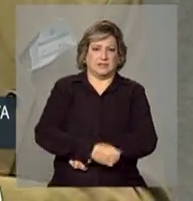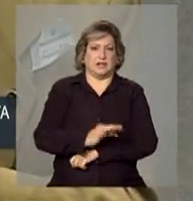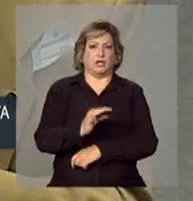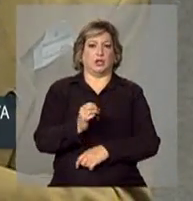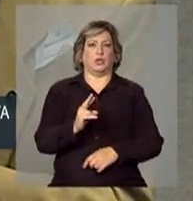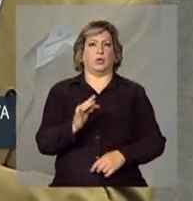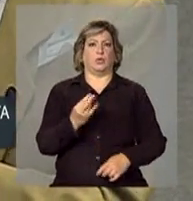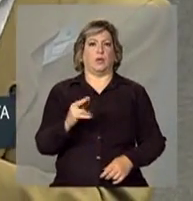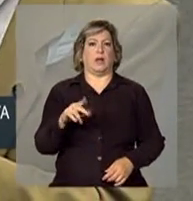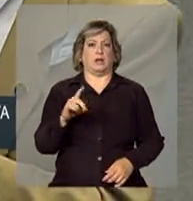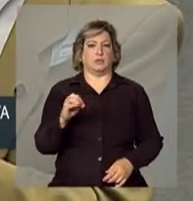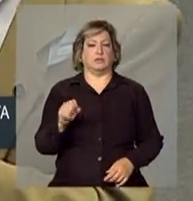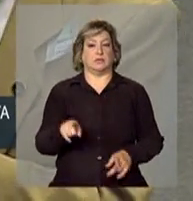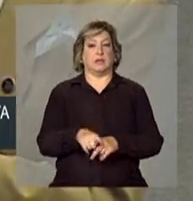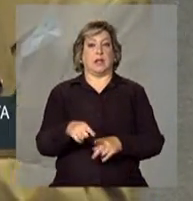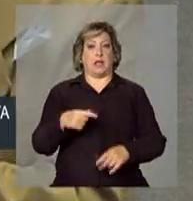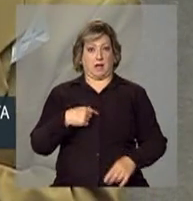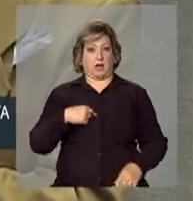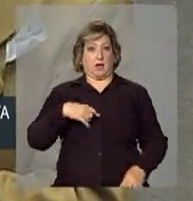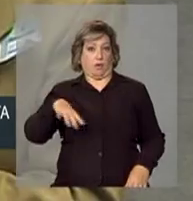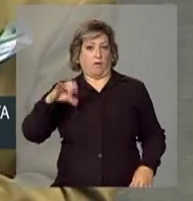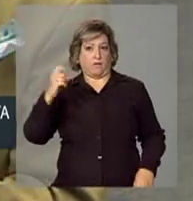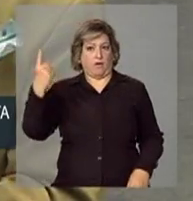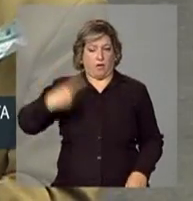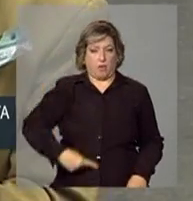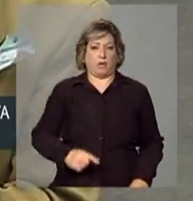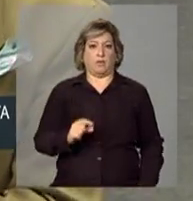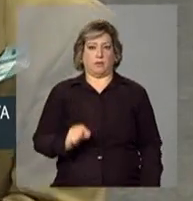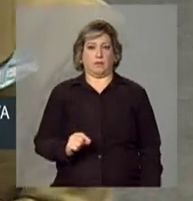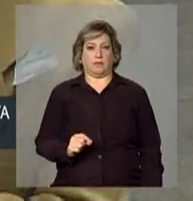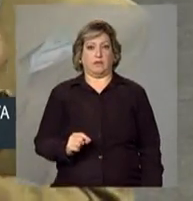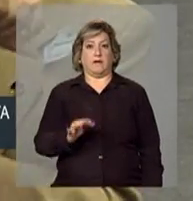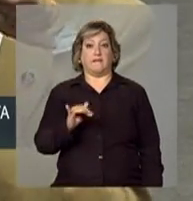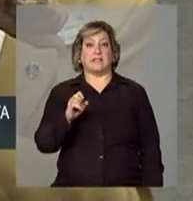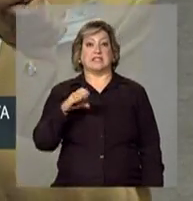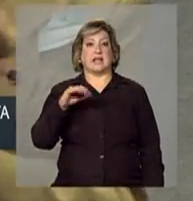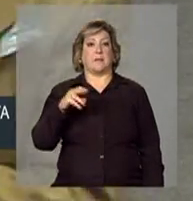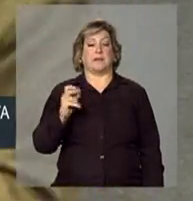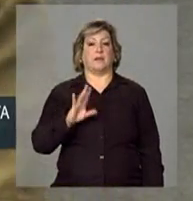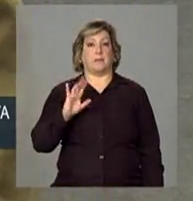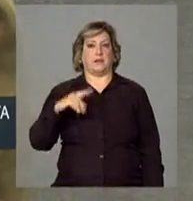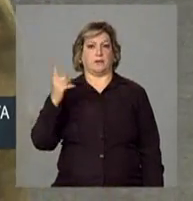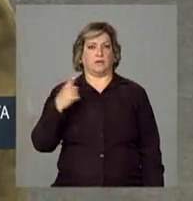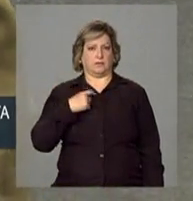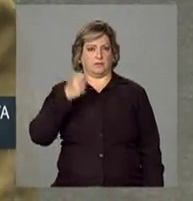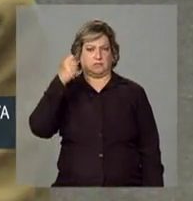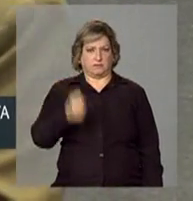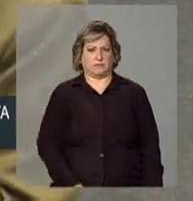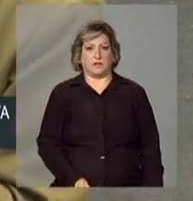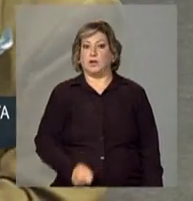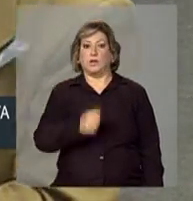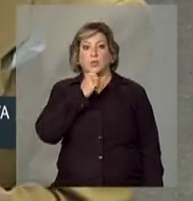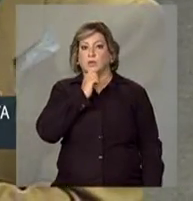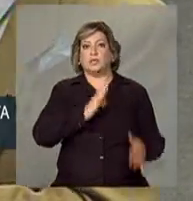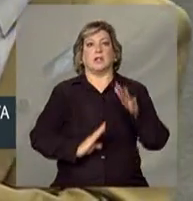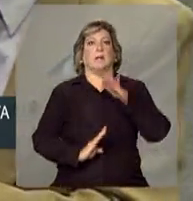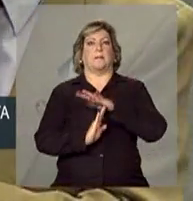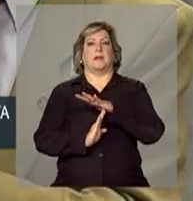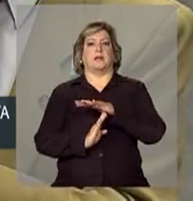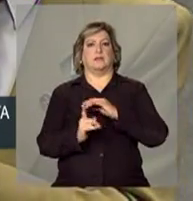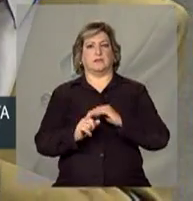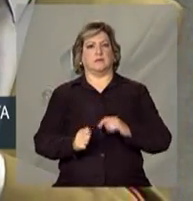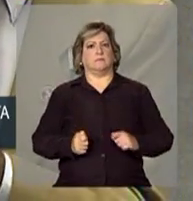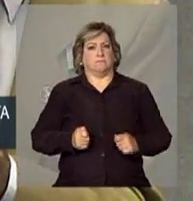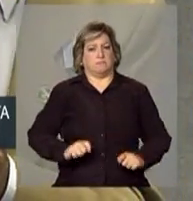eu ouvi a ordem, fisicamente não, mas a tortura mental era, não tinha limites. Vou